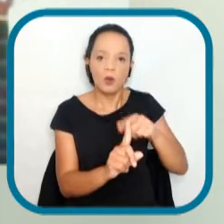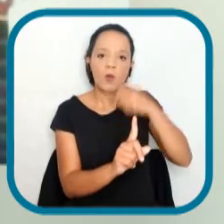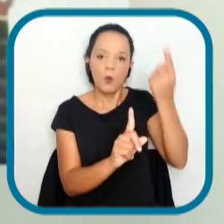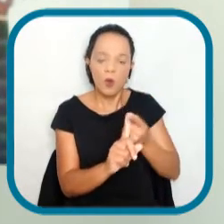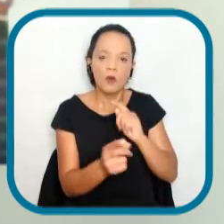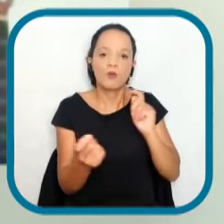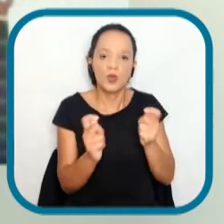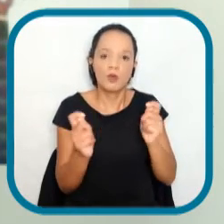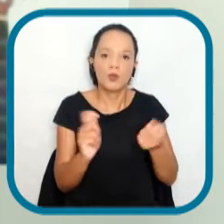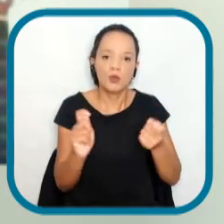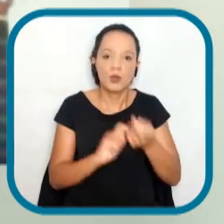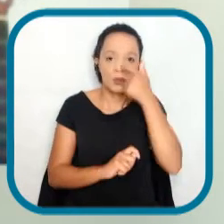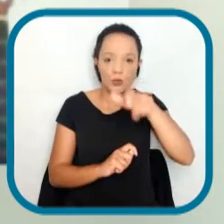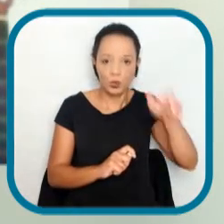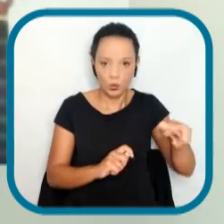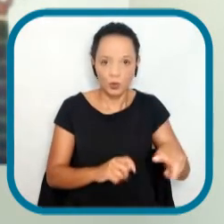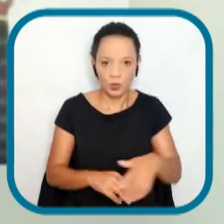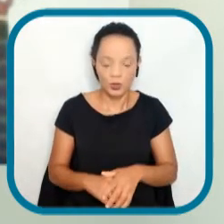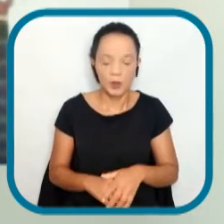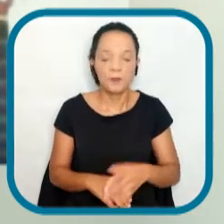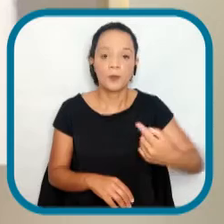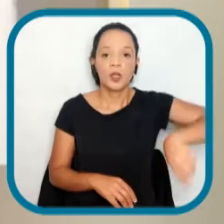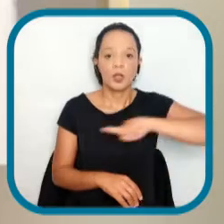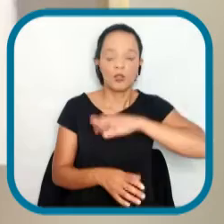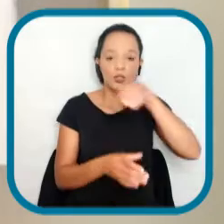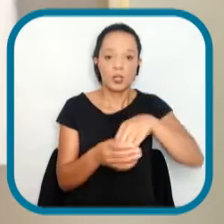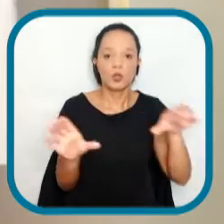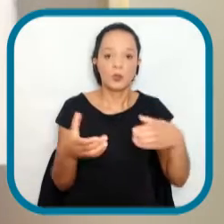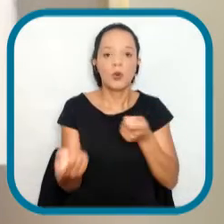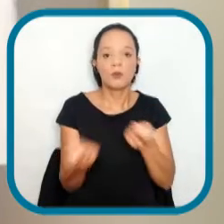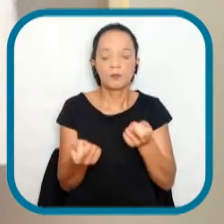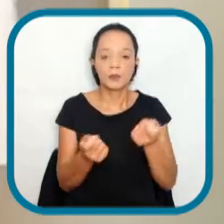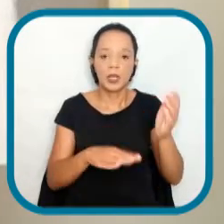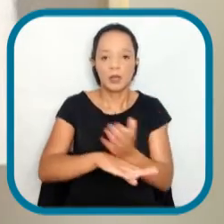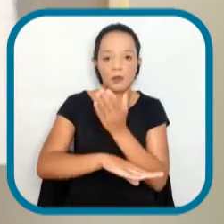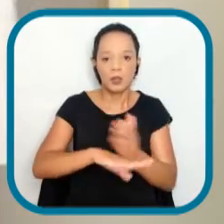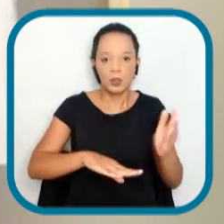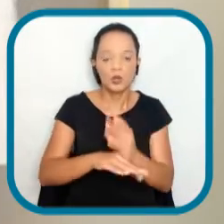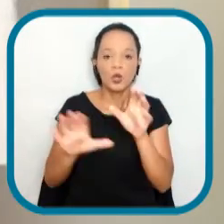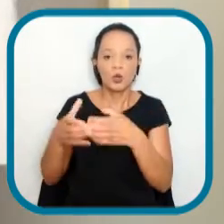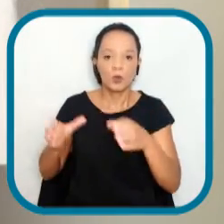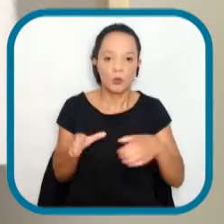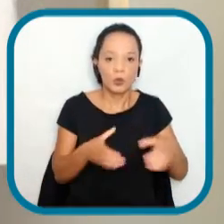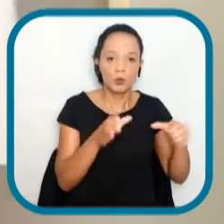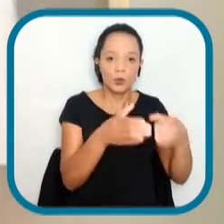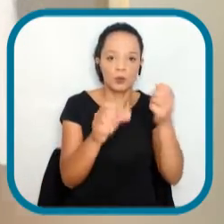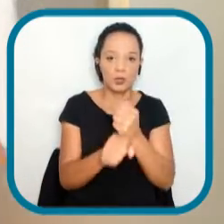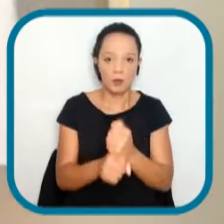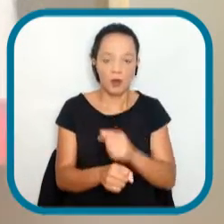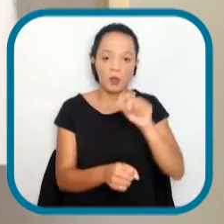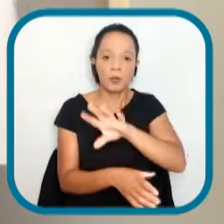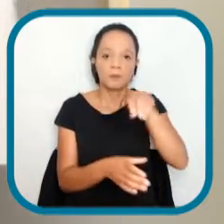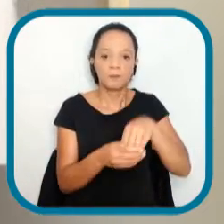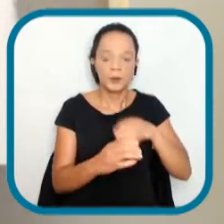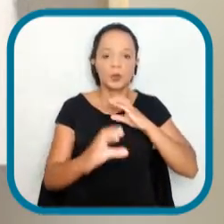os anos vai mudando os seus constituintes, digamos assim. Nós, dentro da comissão organizadora, dividimos numa série de grupos de trabalho que incluem